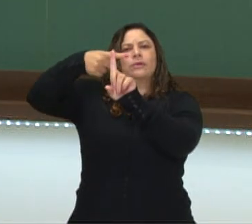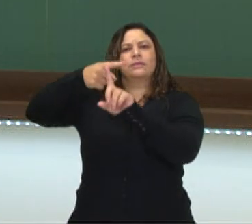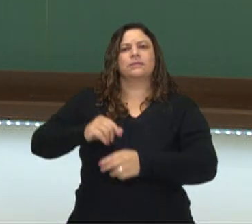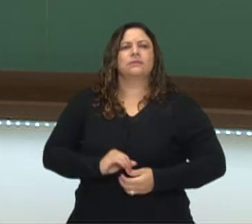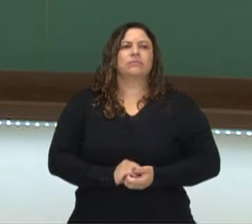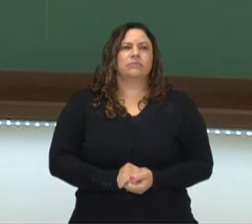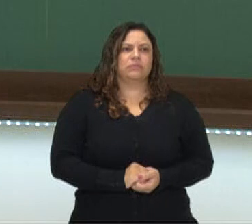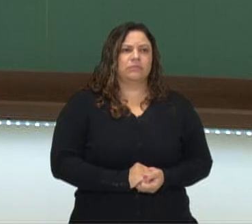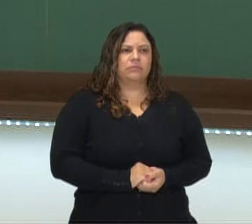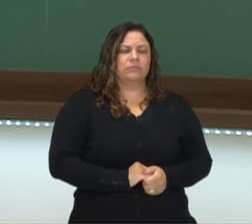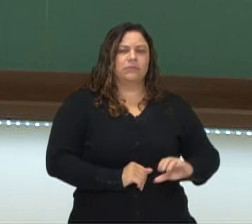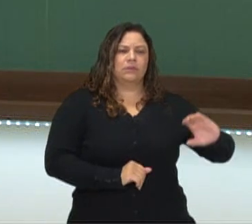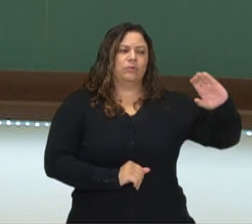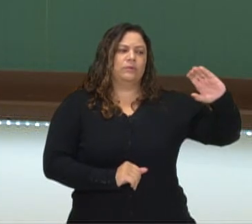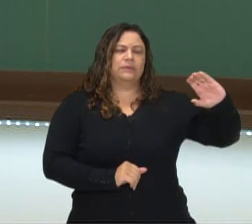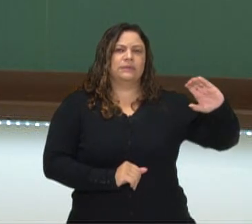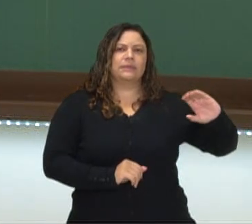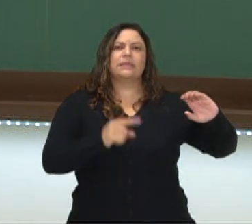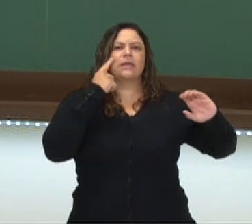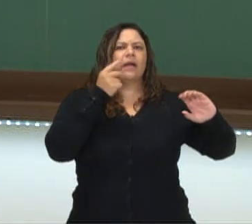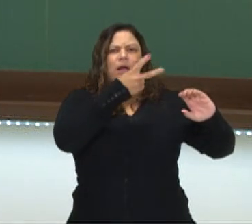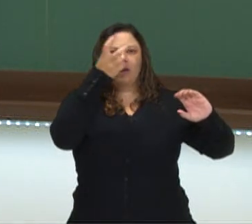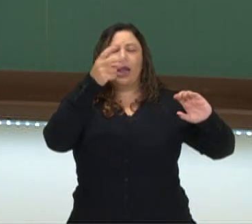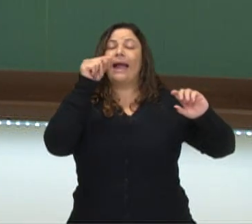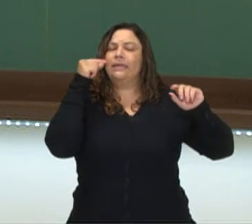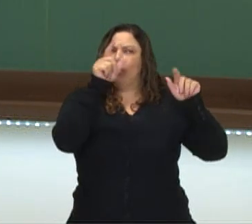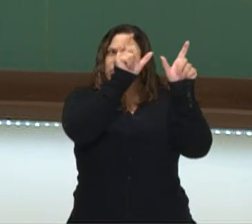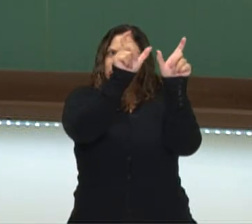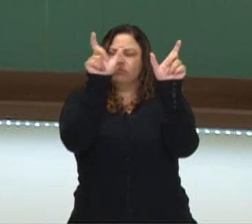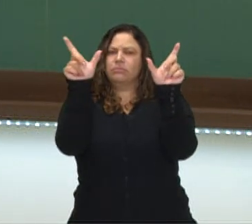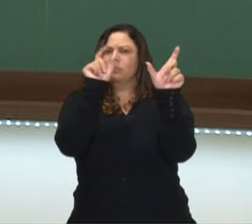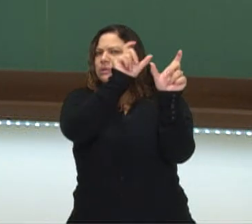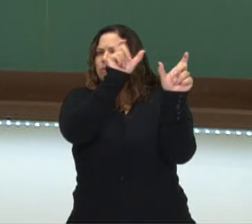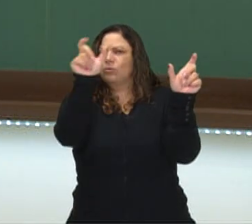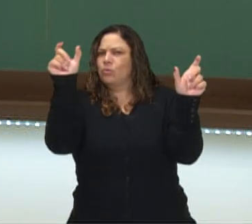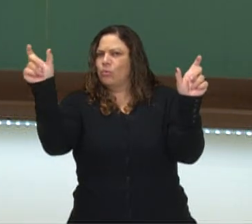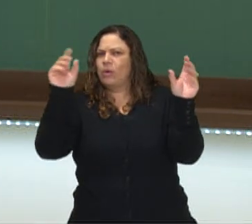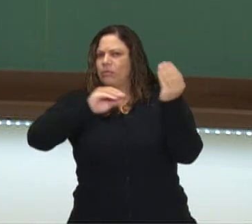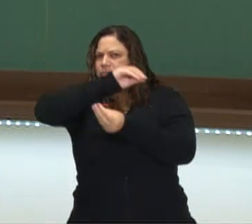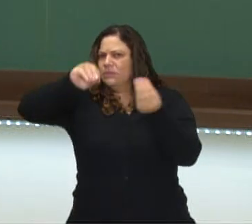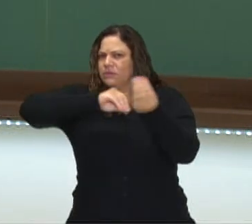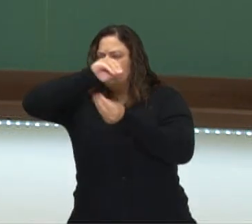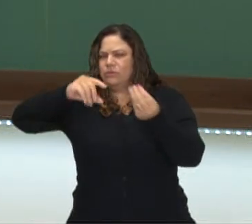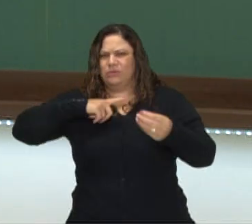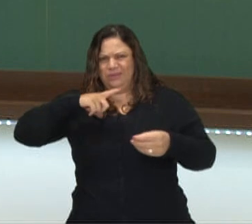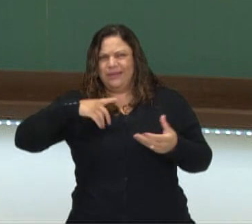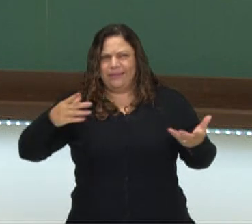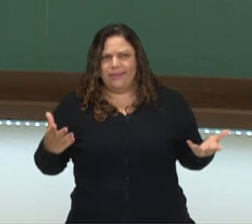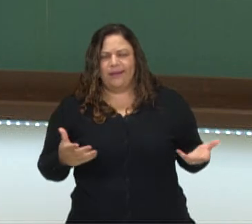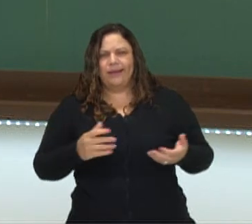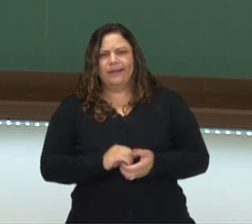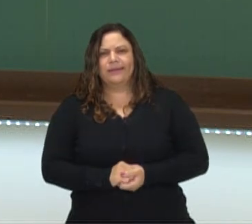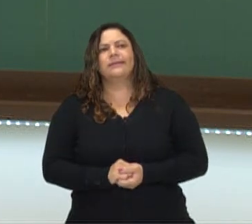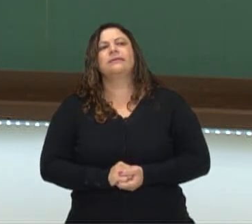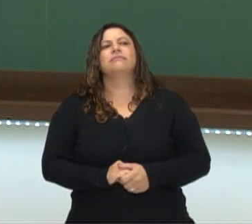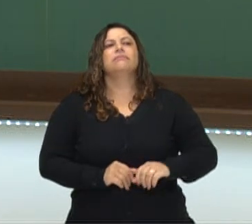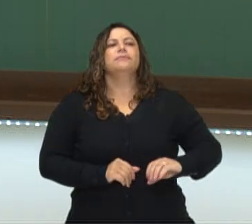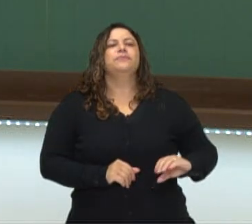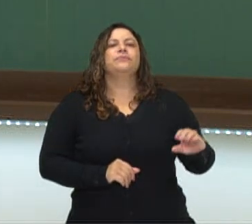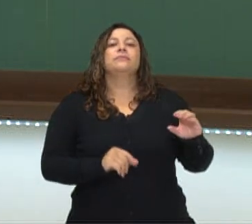compostas? E aqui, tem algum tipo de mistura? Qual quadrinho ou quais quadrinhos estão representando as